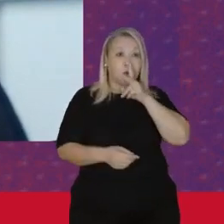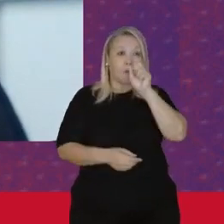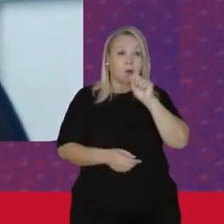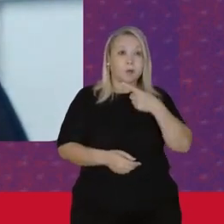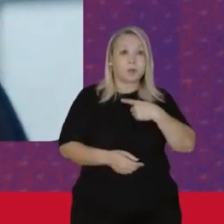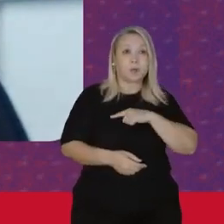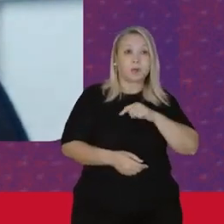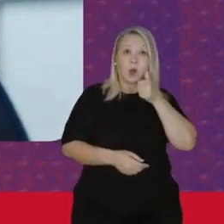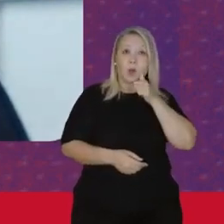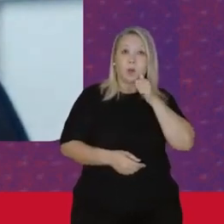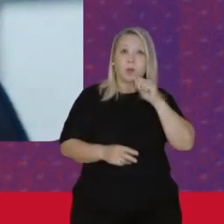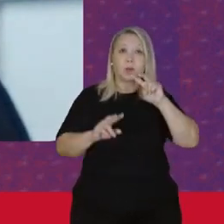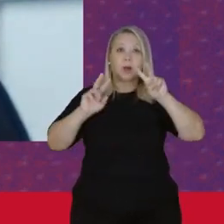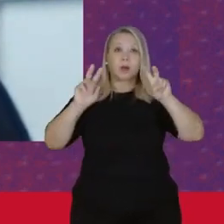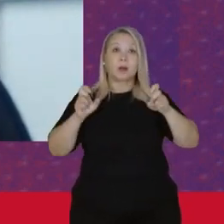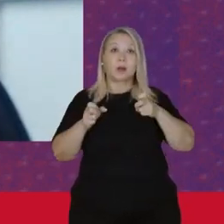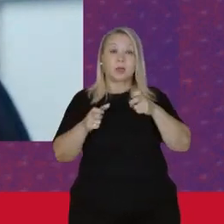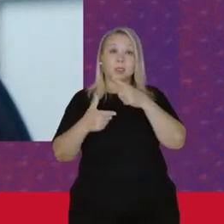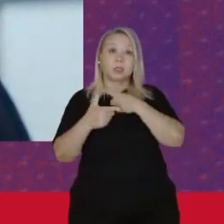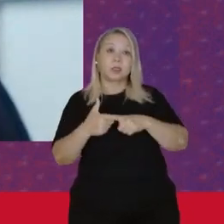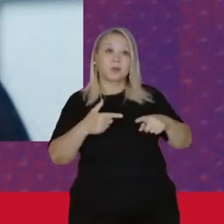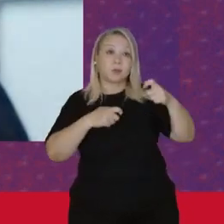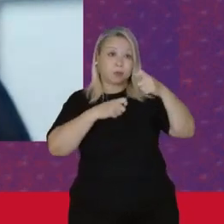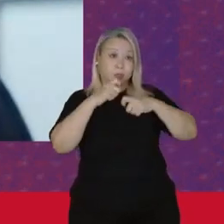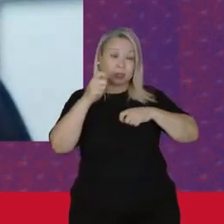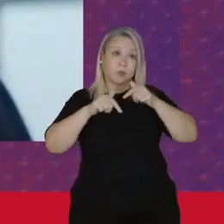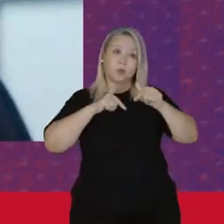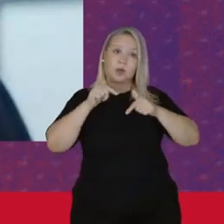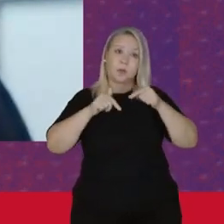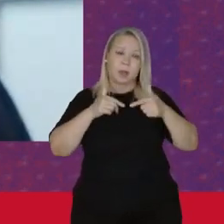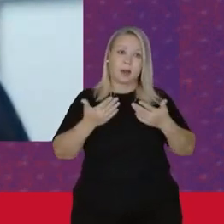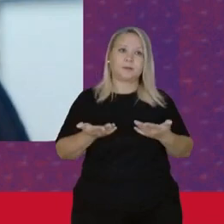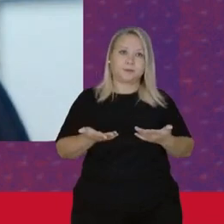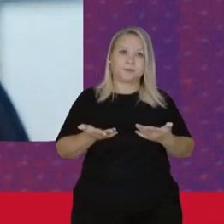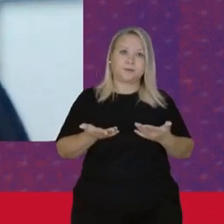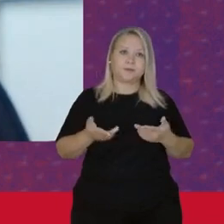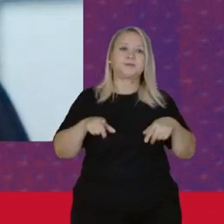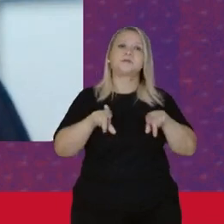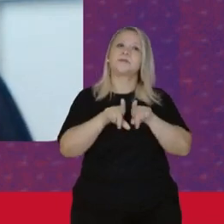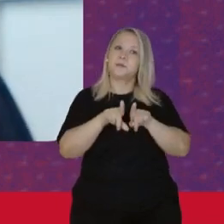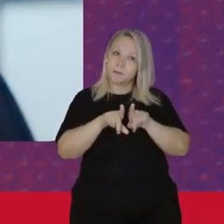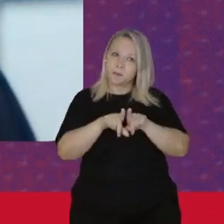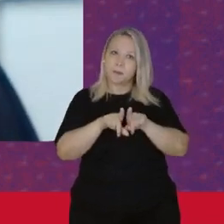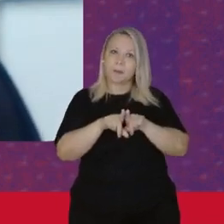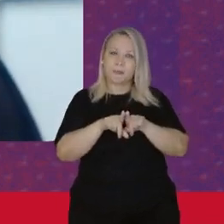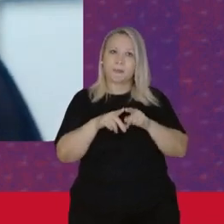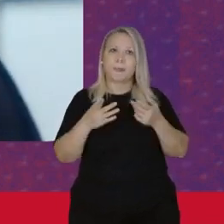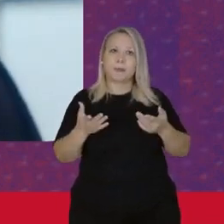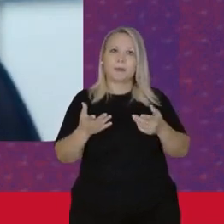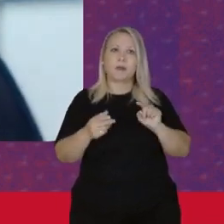mulheres é a questão da divisão sexual do trabalho. Também. Né?